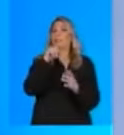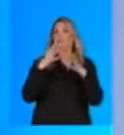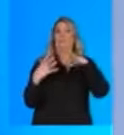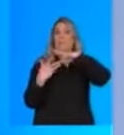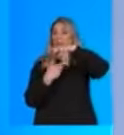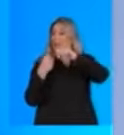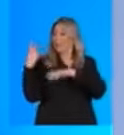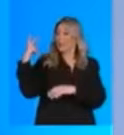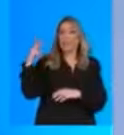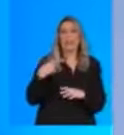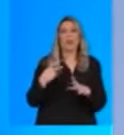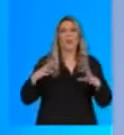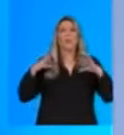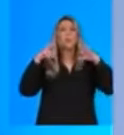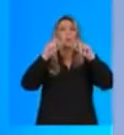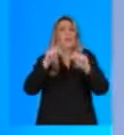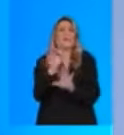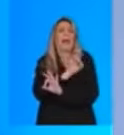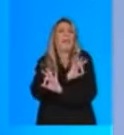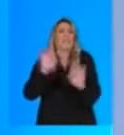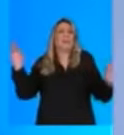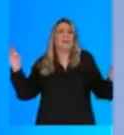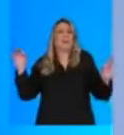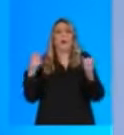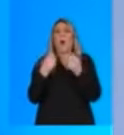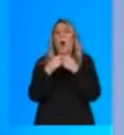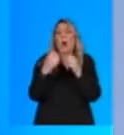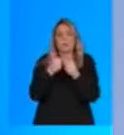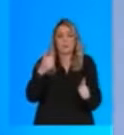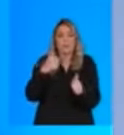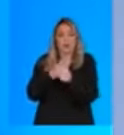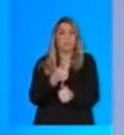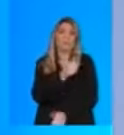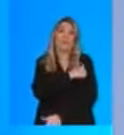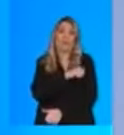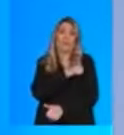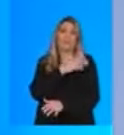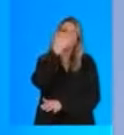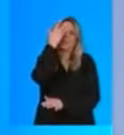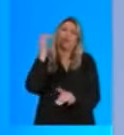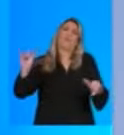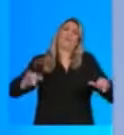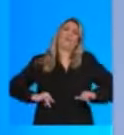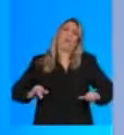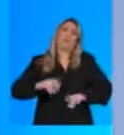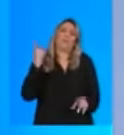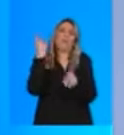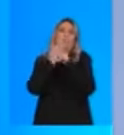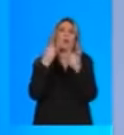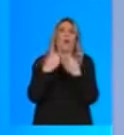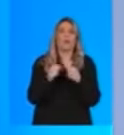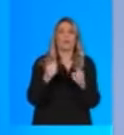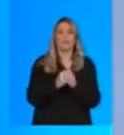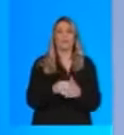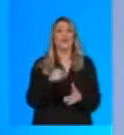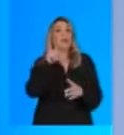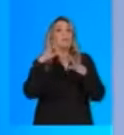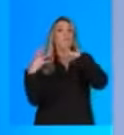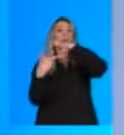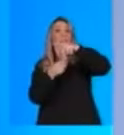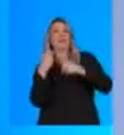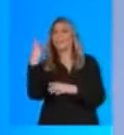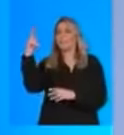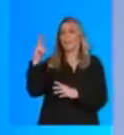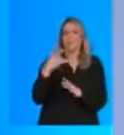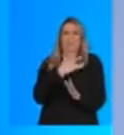Paulo a mobilidade tá ótima o ônibus passa perto de casa no Rio Real as pessoas sofrem para encontrar o seu ônibus no planeta Pedro Paulo a